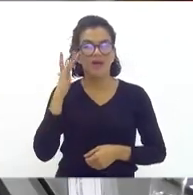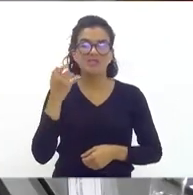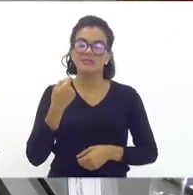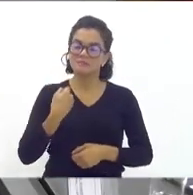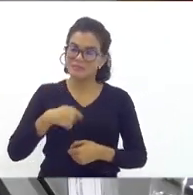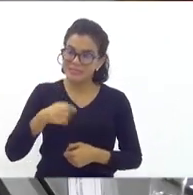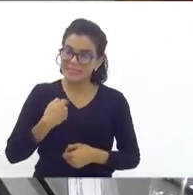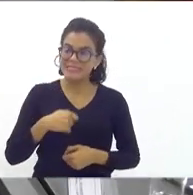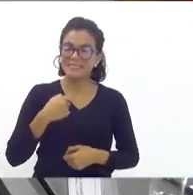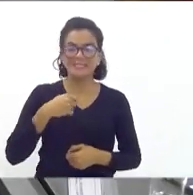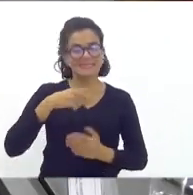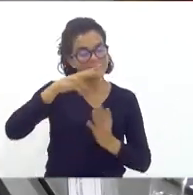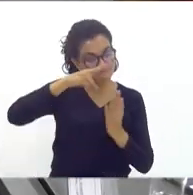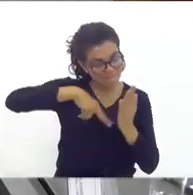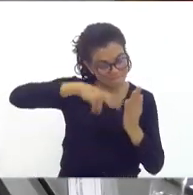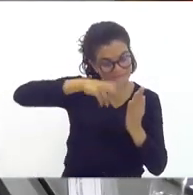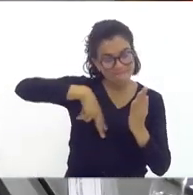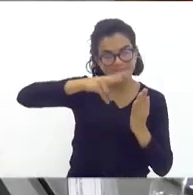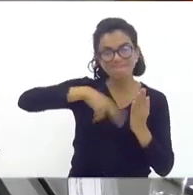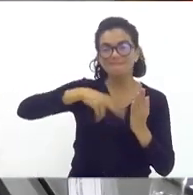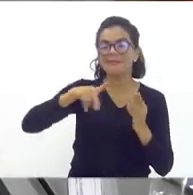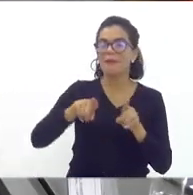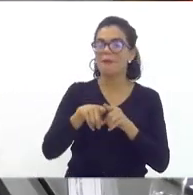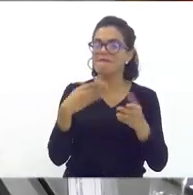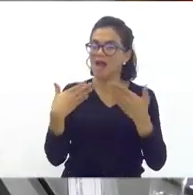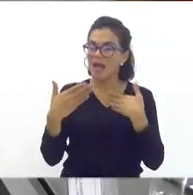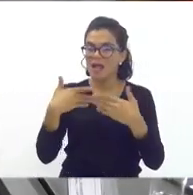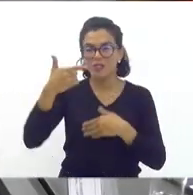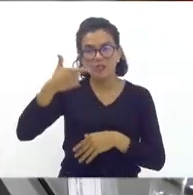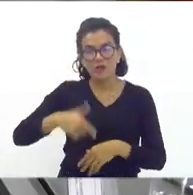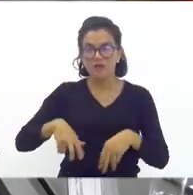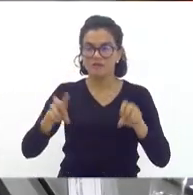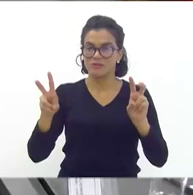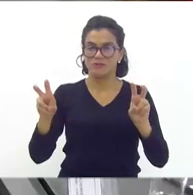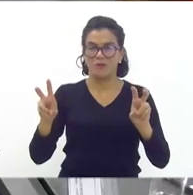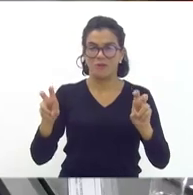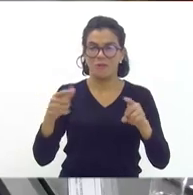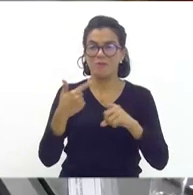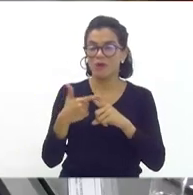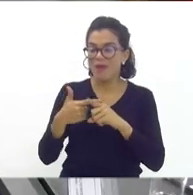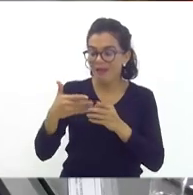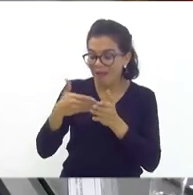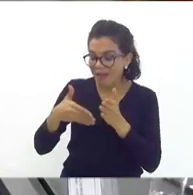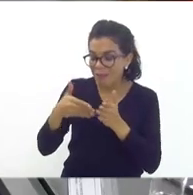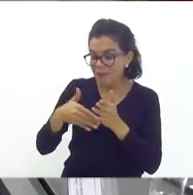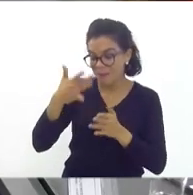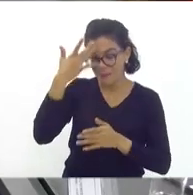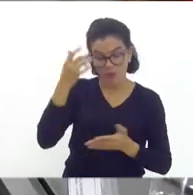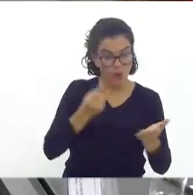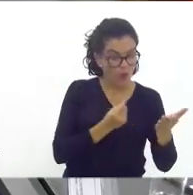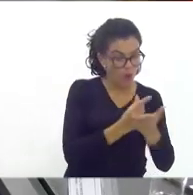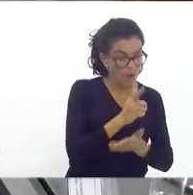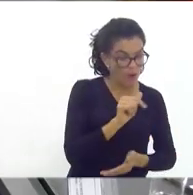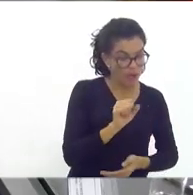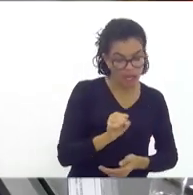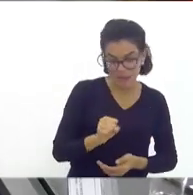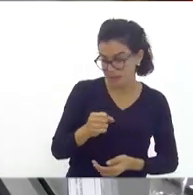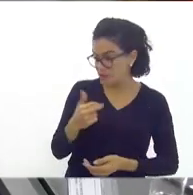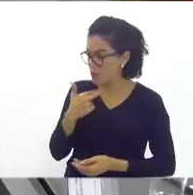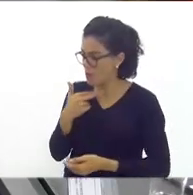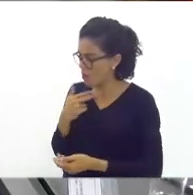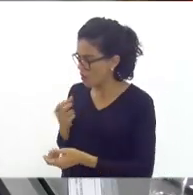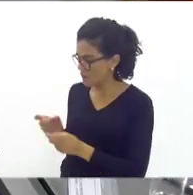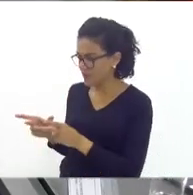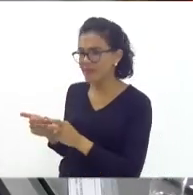rever né esse assunto porque isso limita o revendedor a negociar a gente sabe